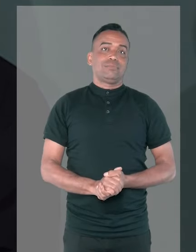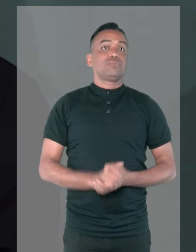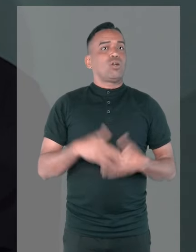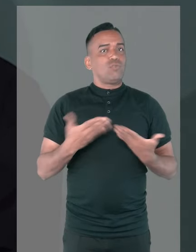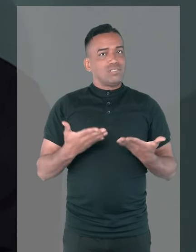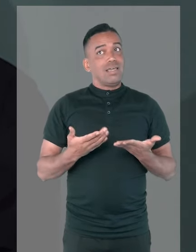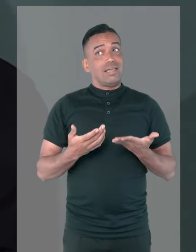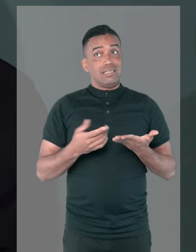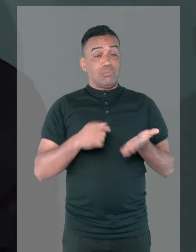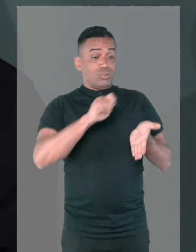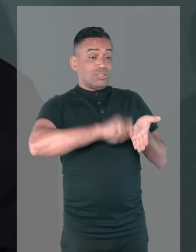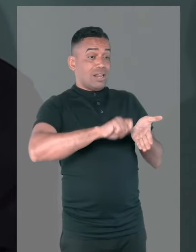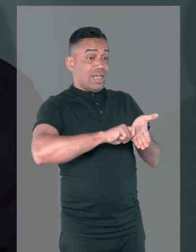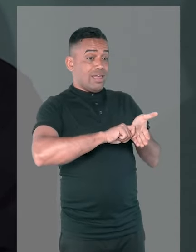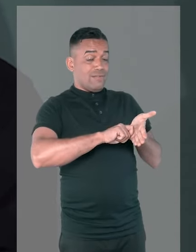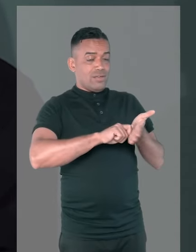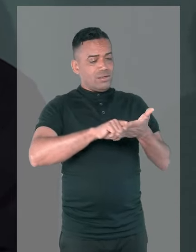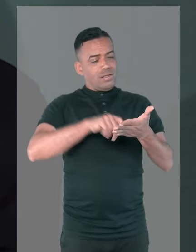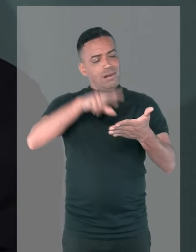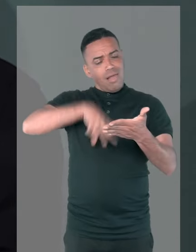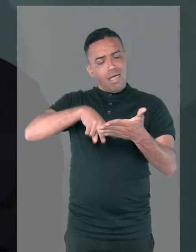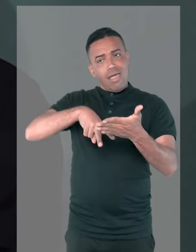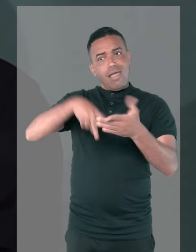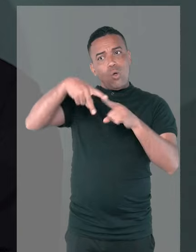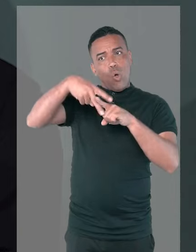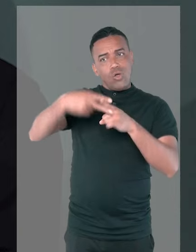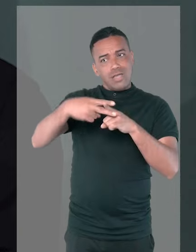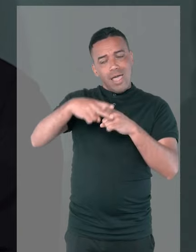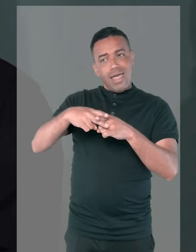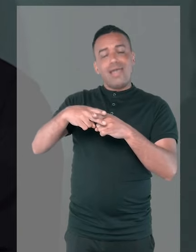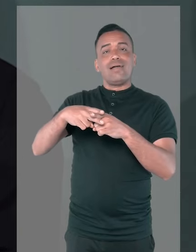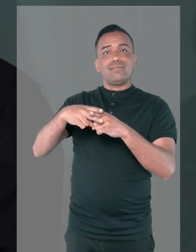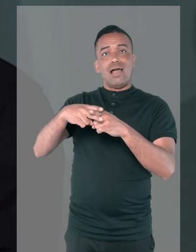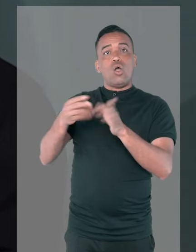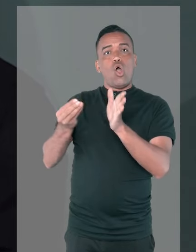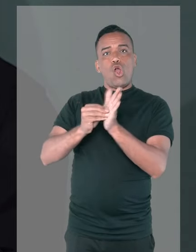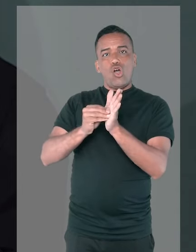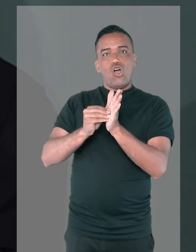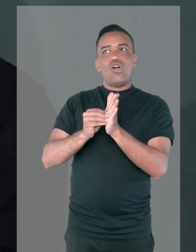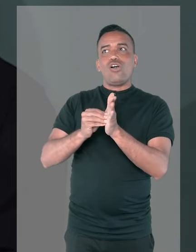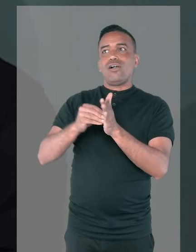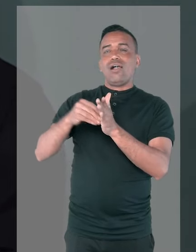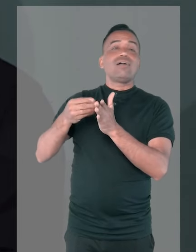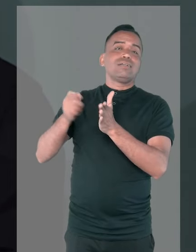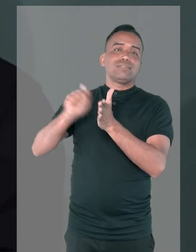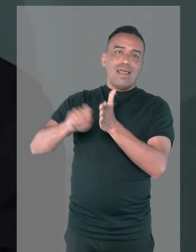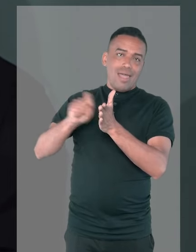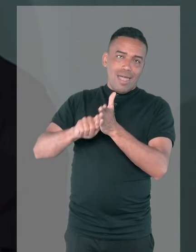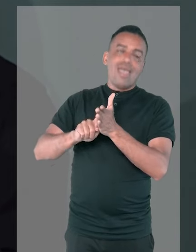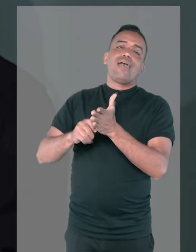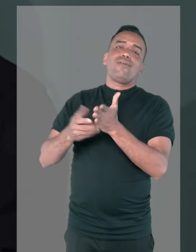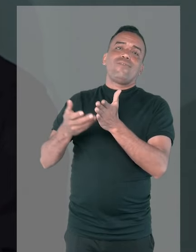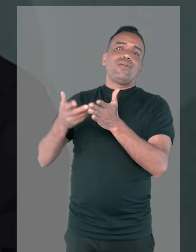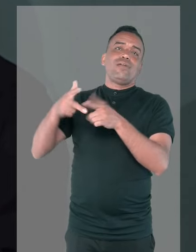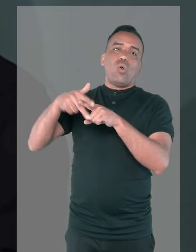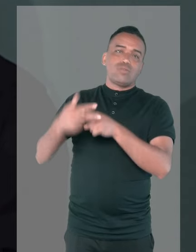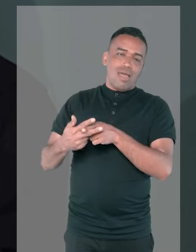você reescreve, você enxerta coisas. Eu trabalho muito com colagem, por exemplo.